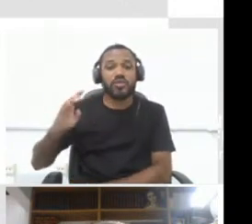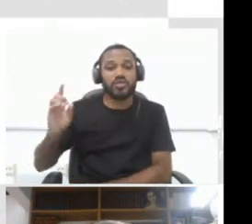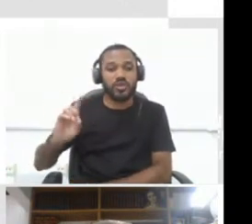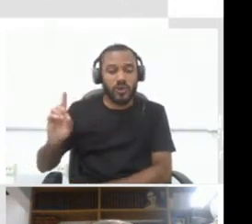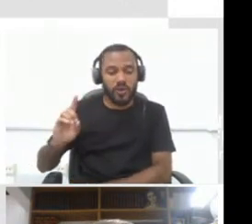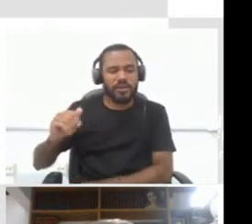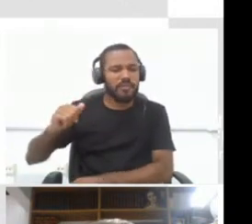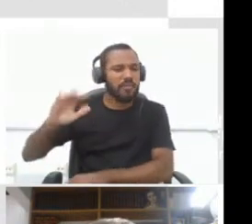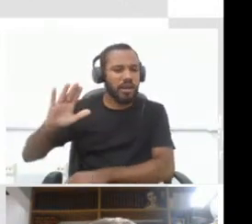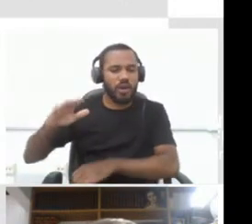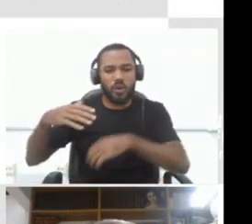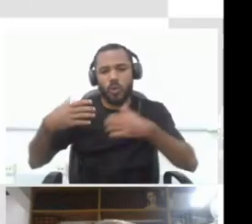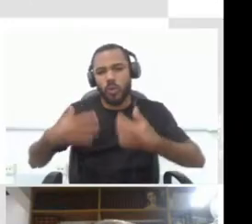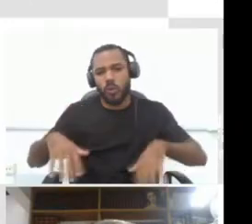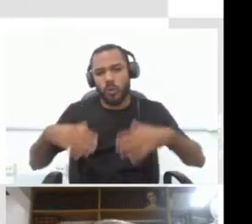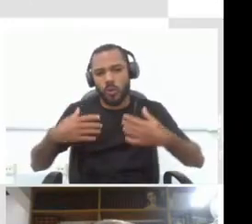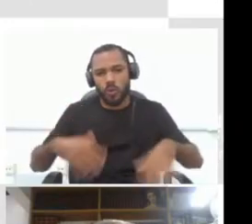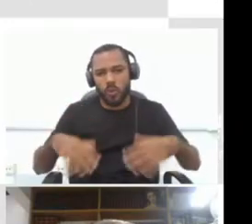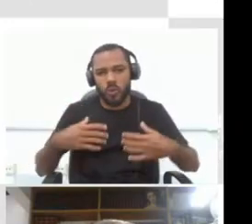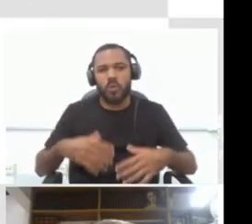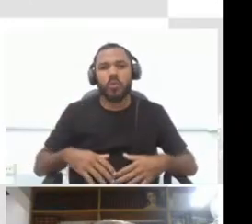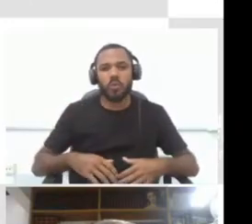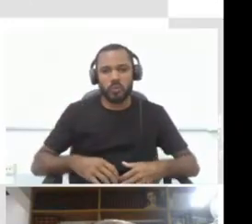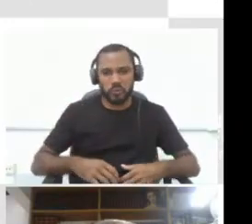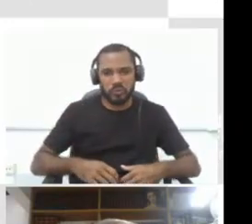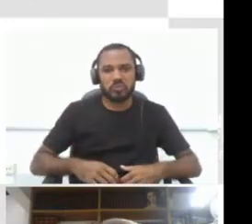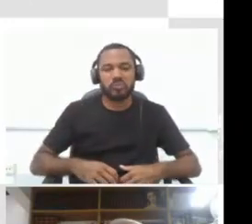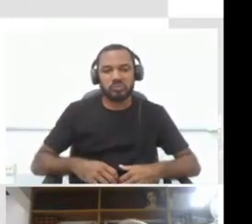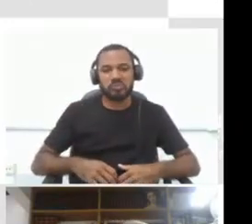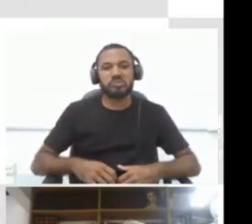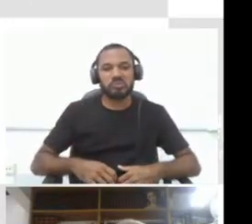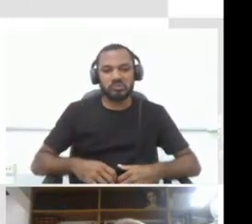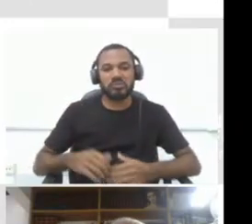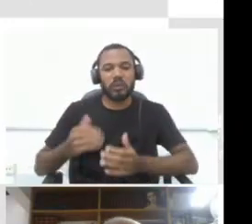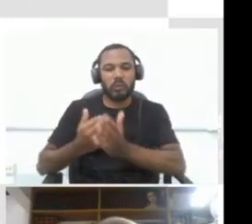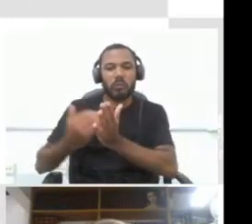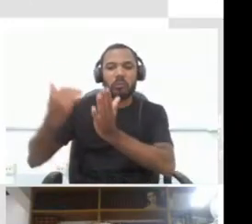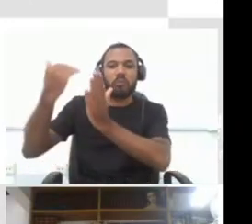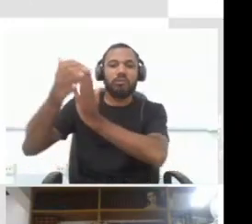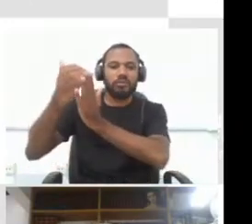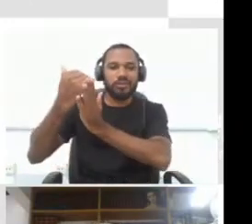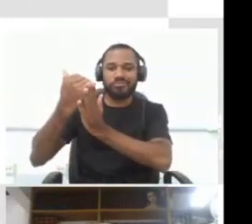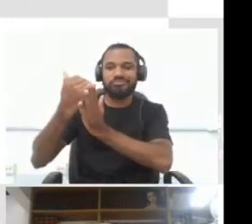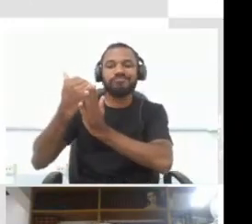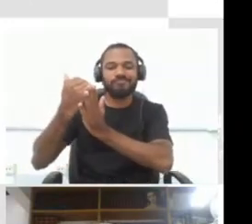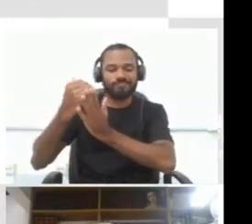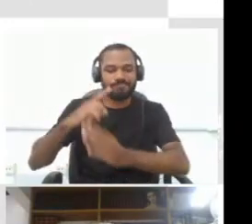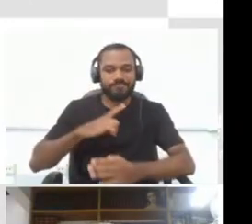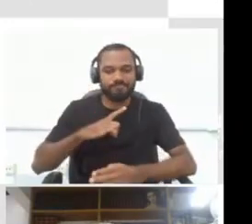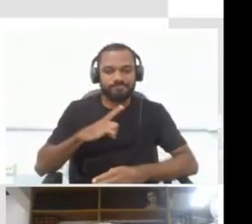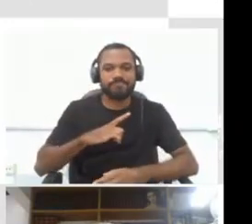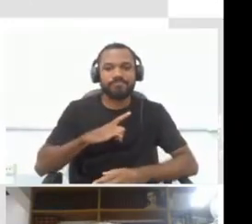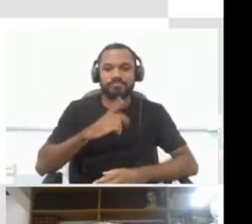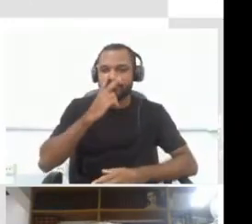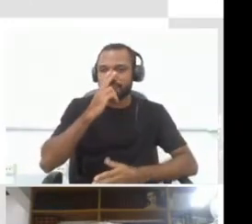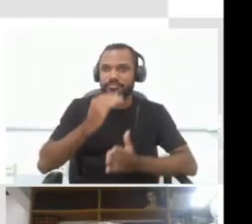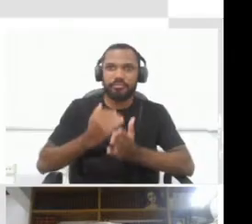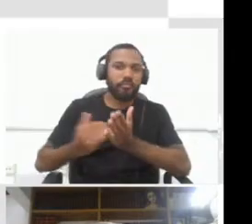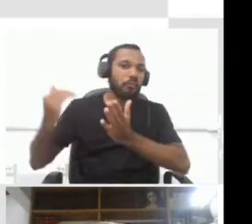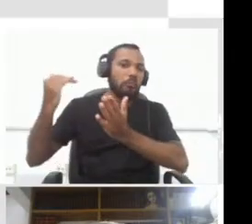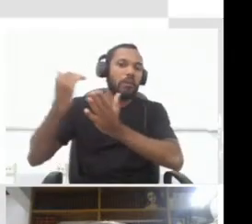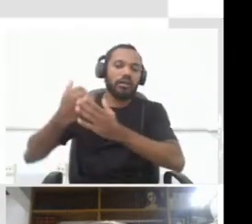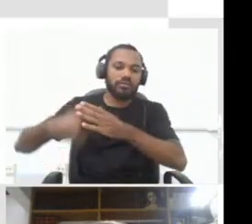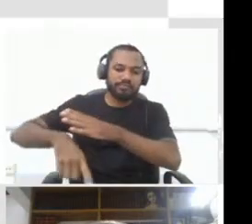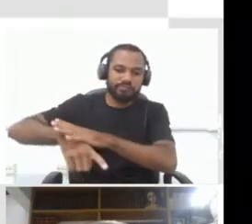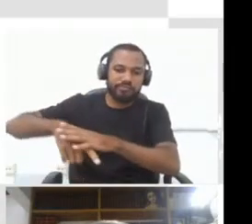de dólares e 953 bilhões de dólares. Vejam que há, portanto, um aumento muito claro nesses combustíveis fósseis de